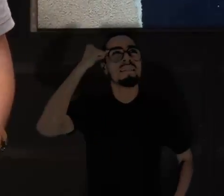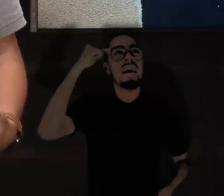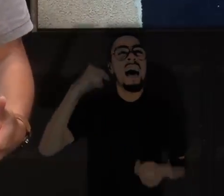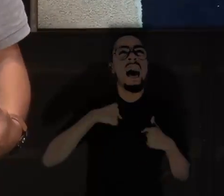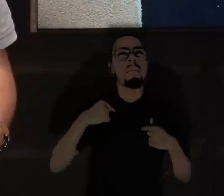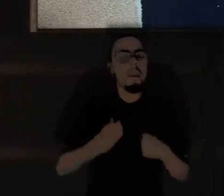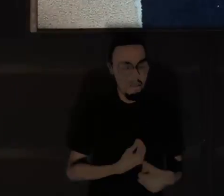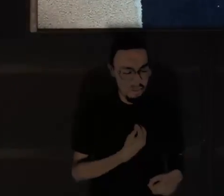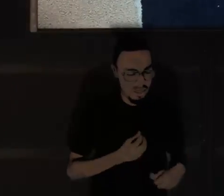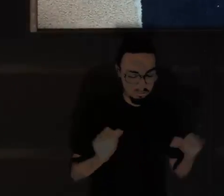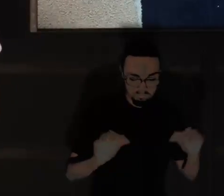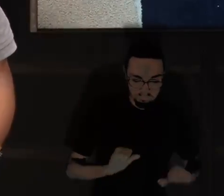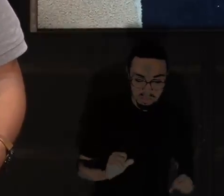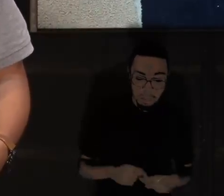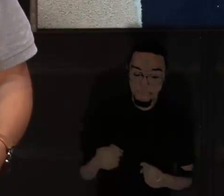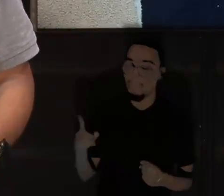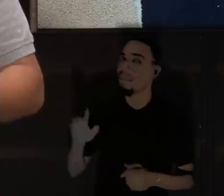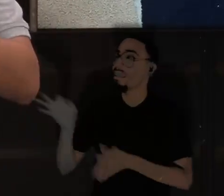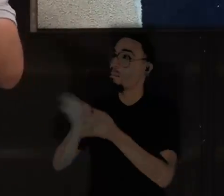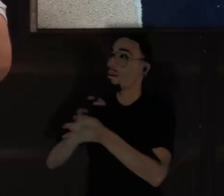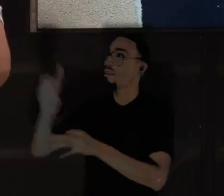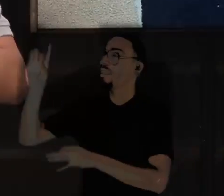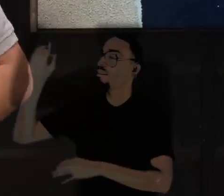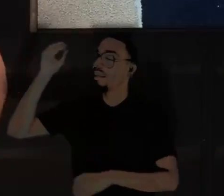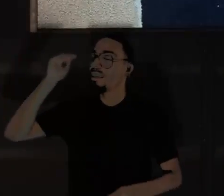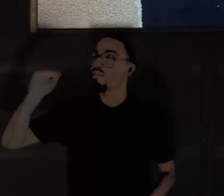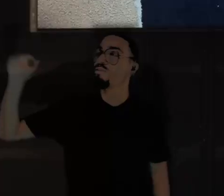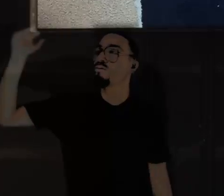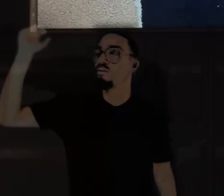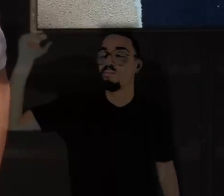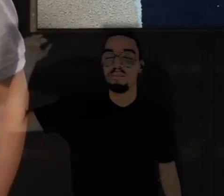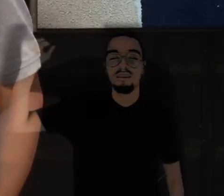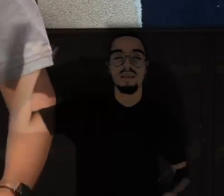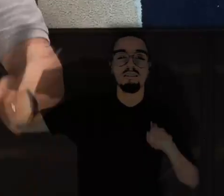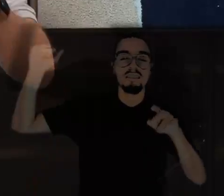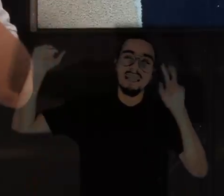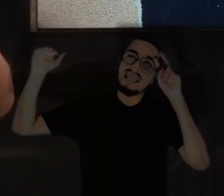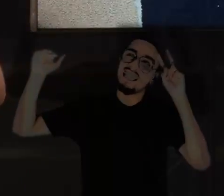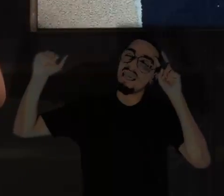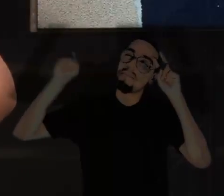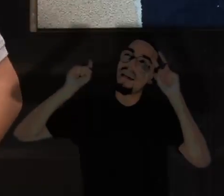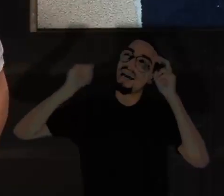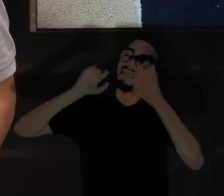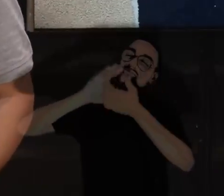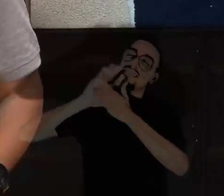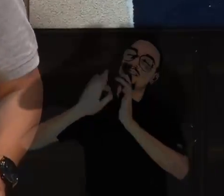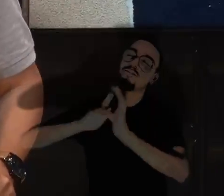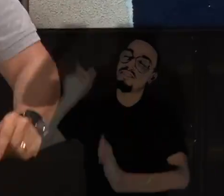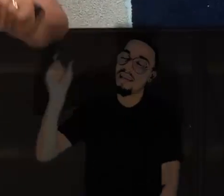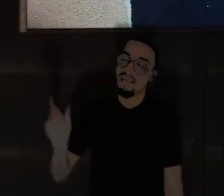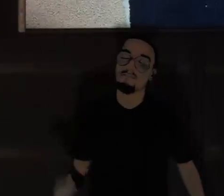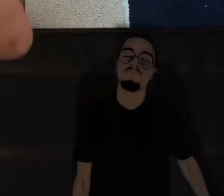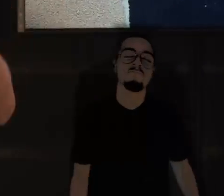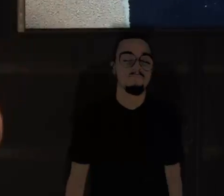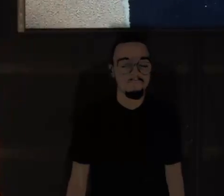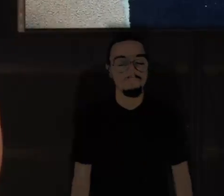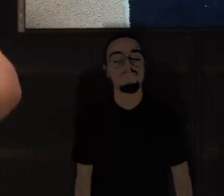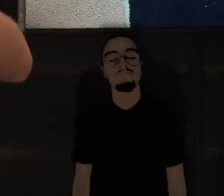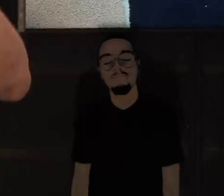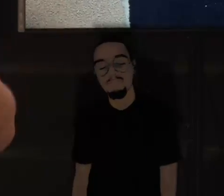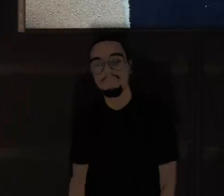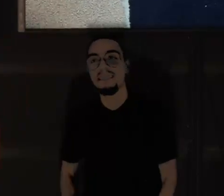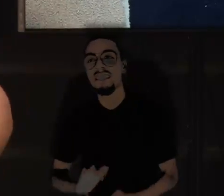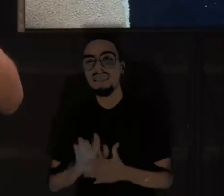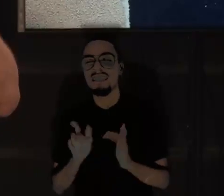minha vida. E o que que você vai fazer? Você vai lembrar quem Jesus é. Você vai lembrar quem Jesus é. Você vai lembrar que Ele é o